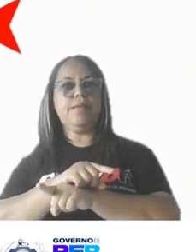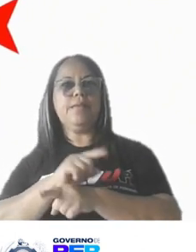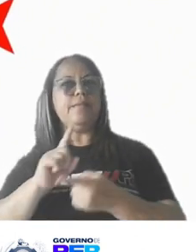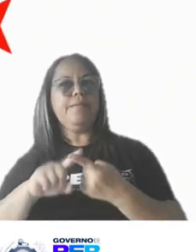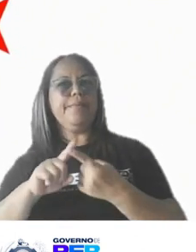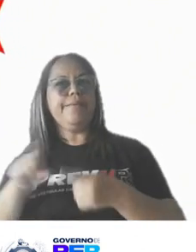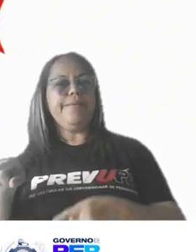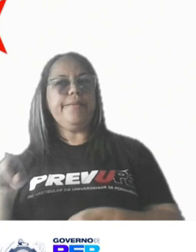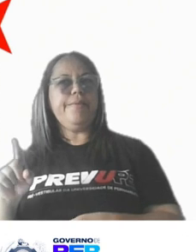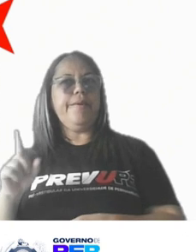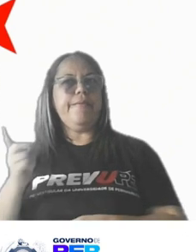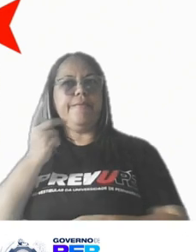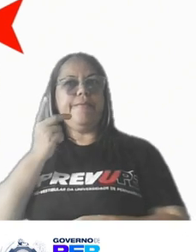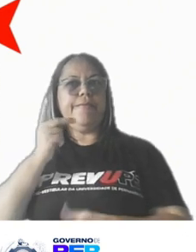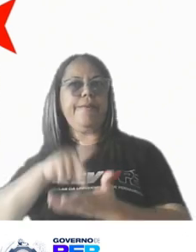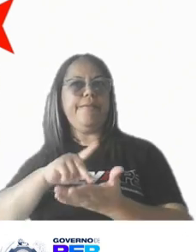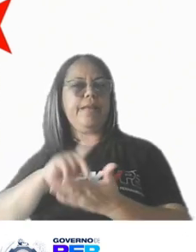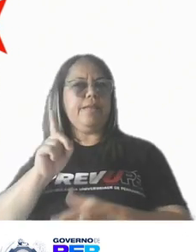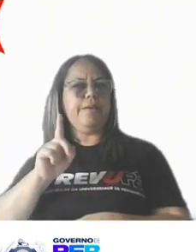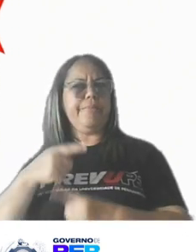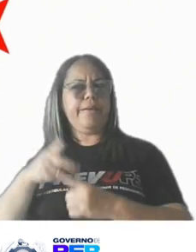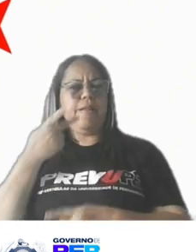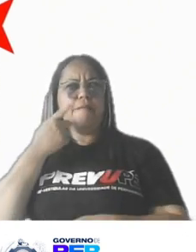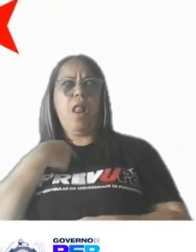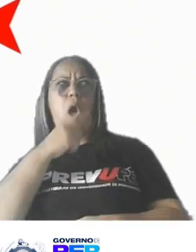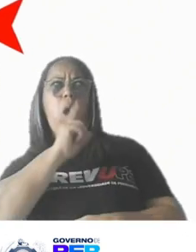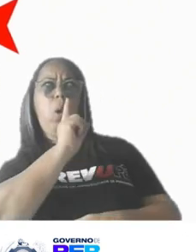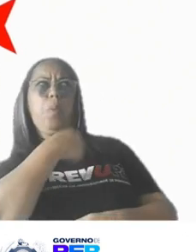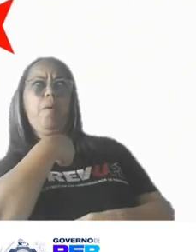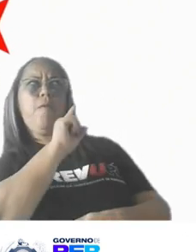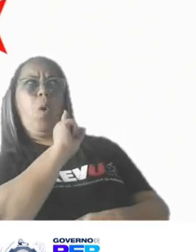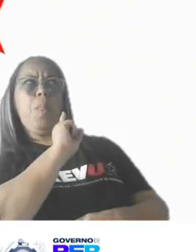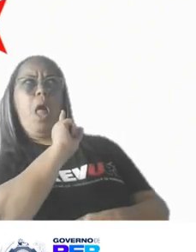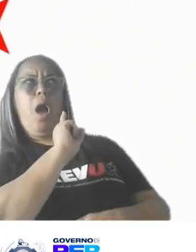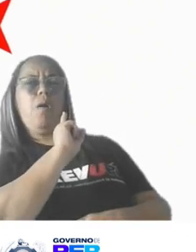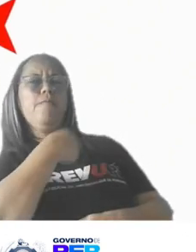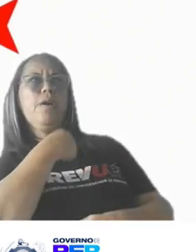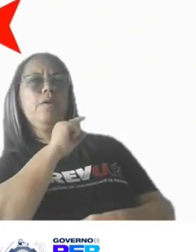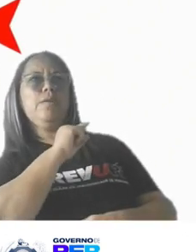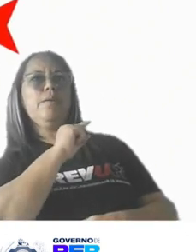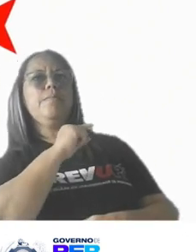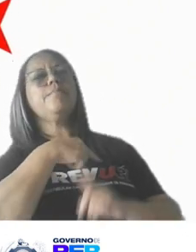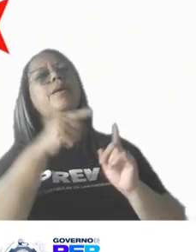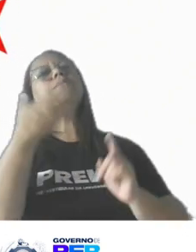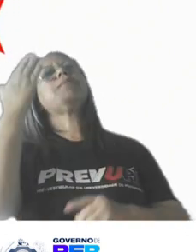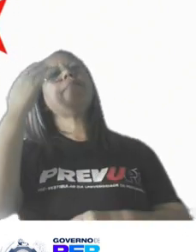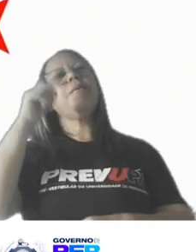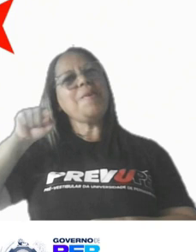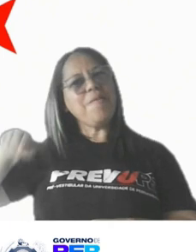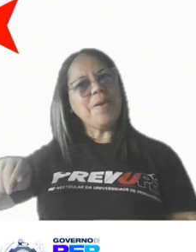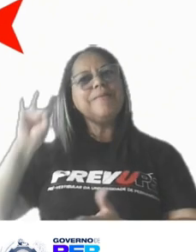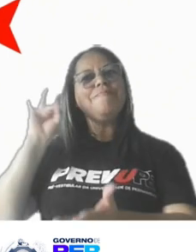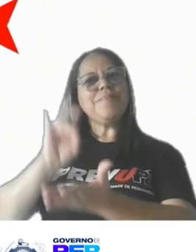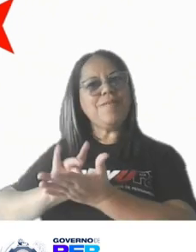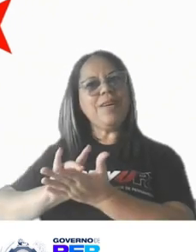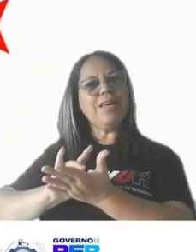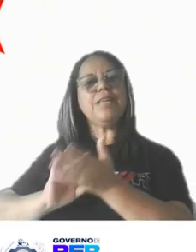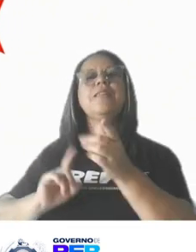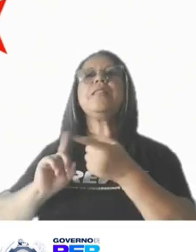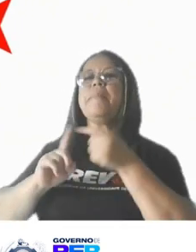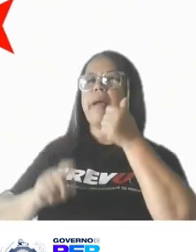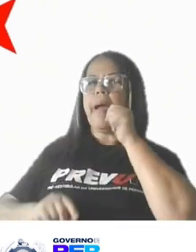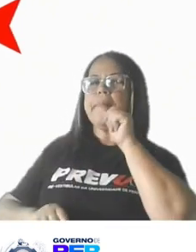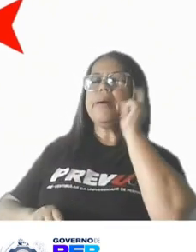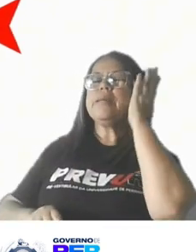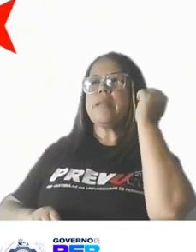que também não é verdade. Porque quando ele fala para a mãe que não foi ele, ele está querendo dizer a mãe que não foi ele. Por mais que a gente saiba que foi ele e que a